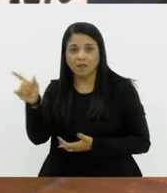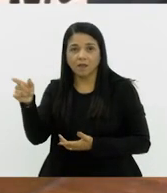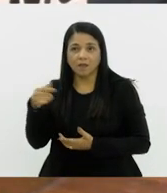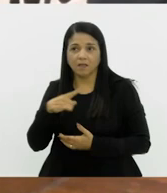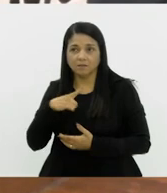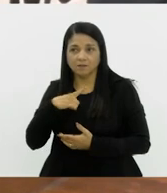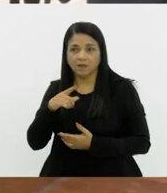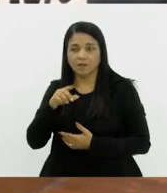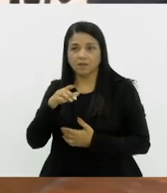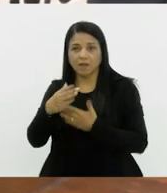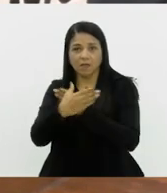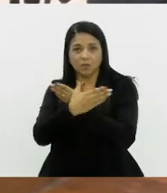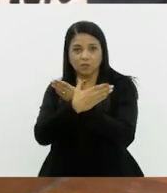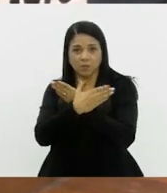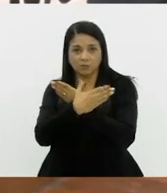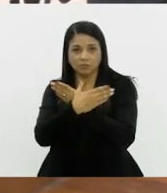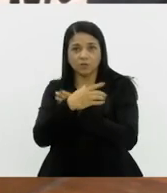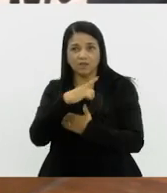um...